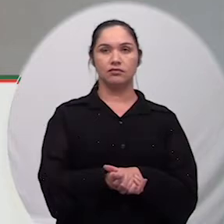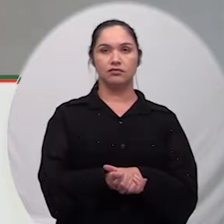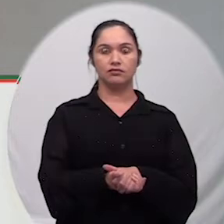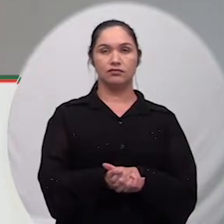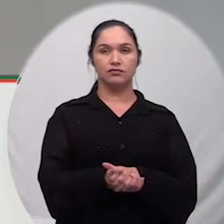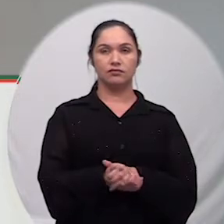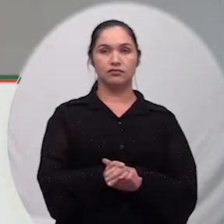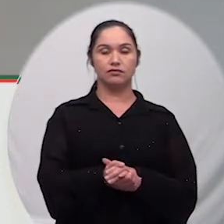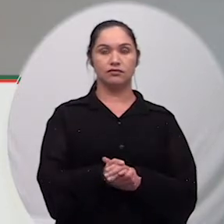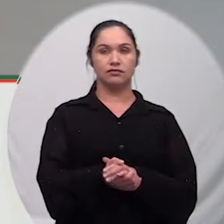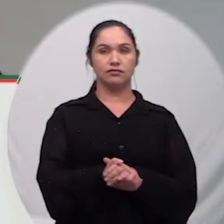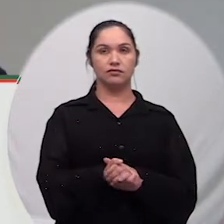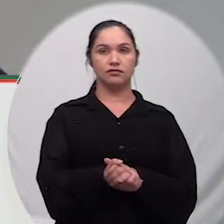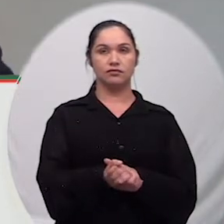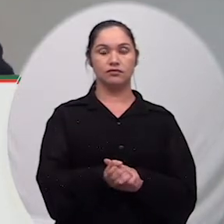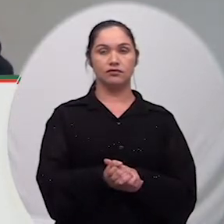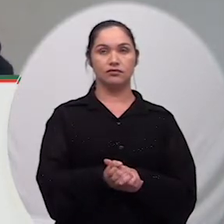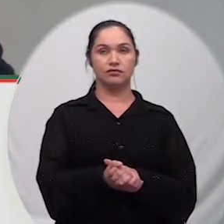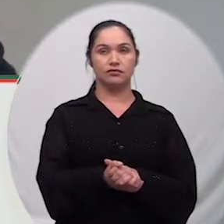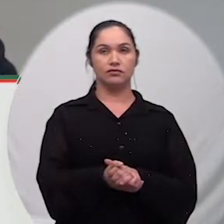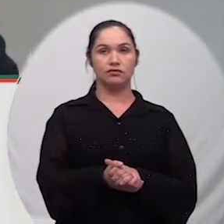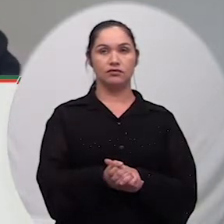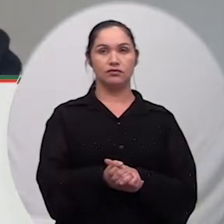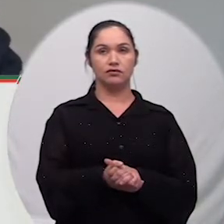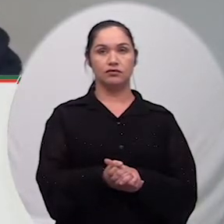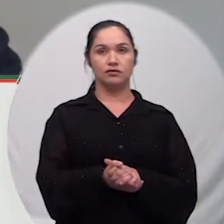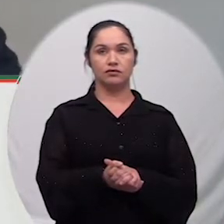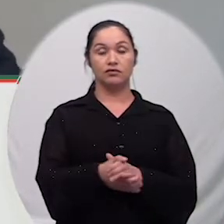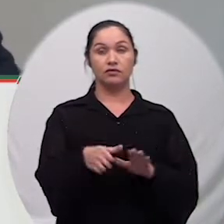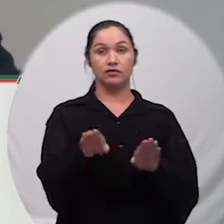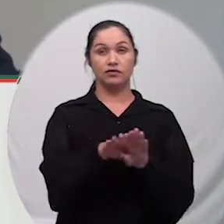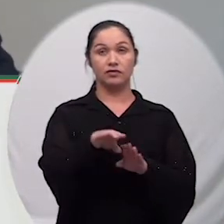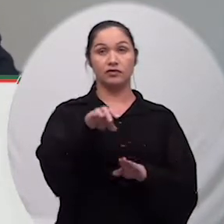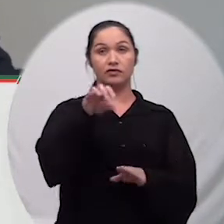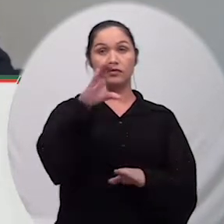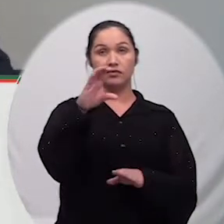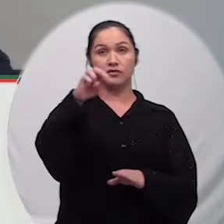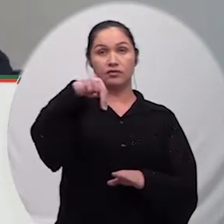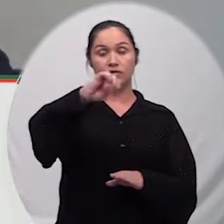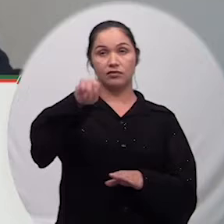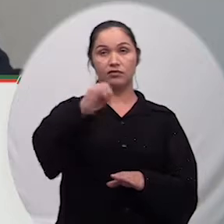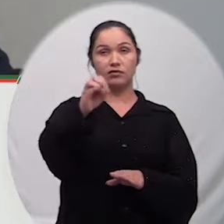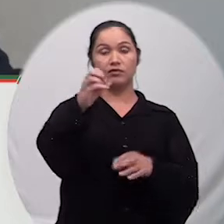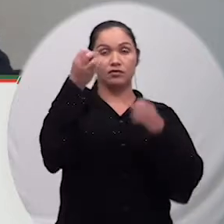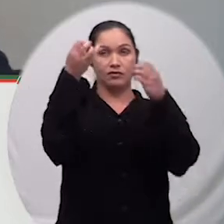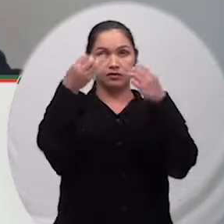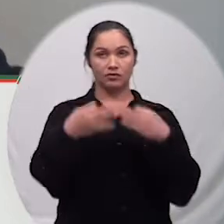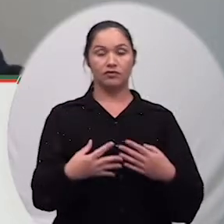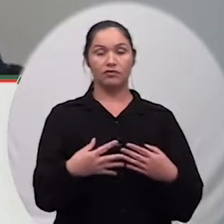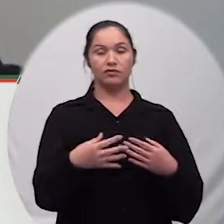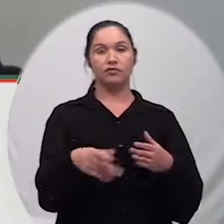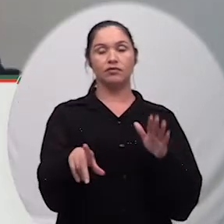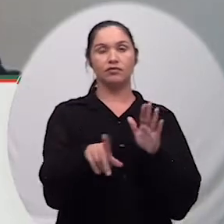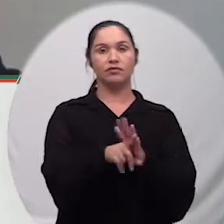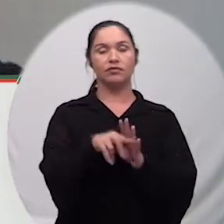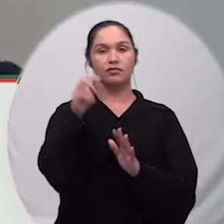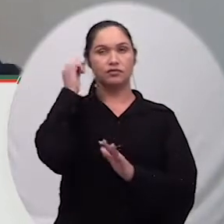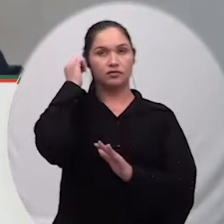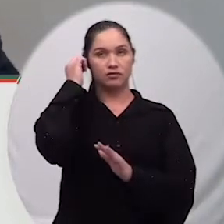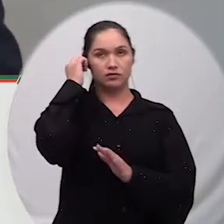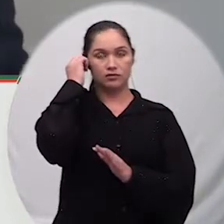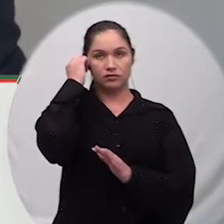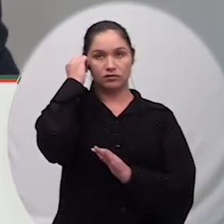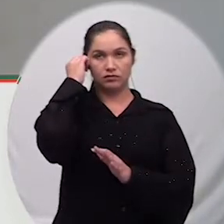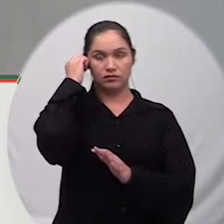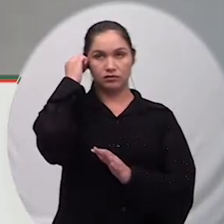uma ADI colocada também, que ela está bem, do CNJ, que ela dá total afirmação a essa lei. Realmente, o CNJ